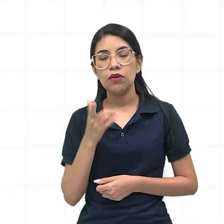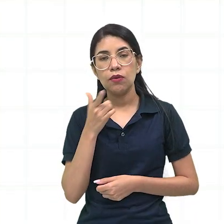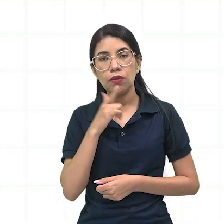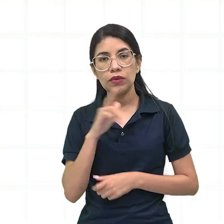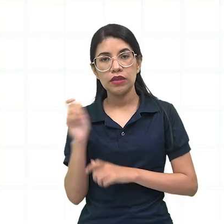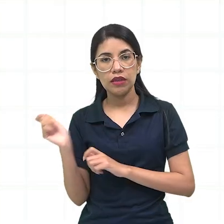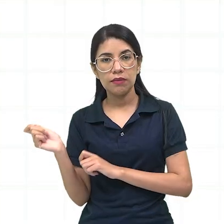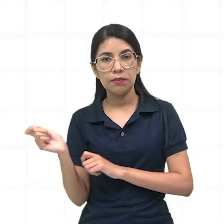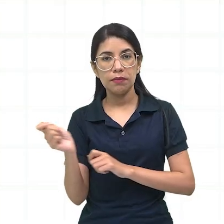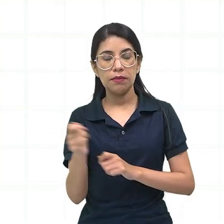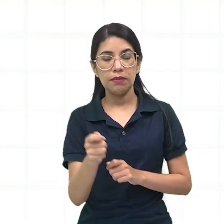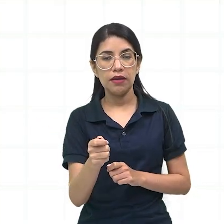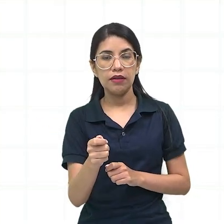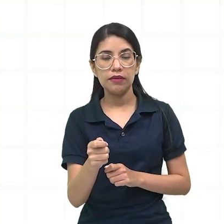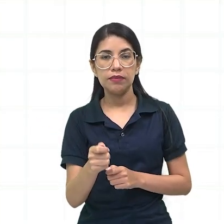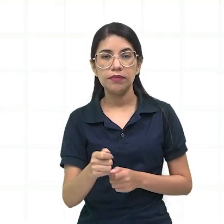rebater